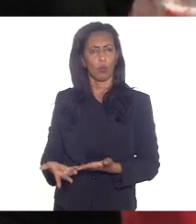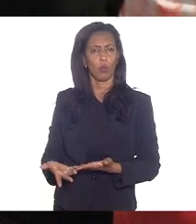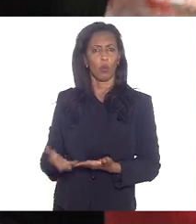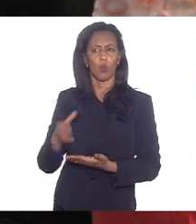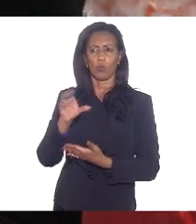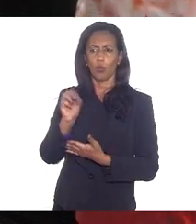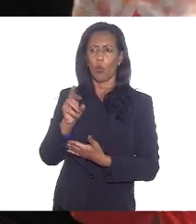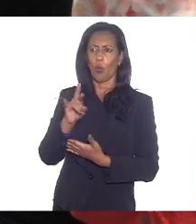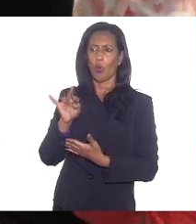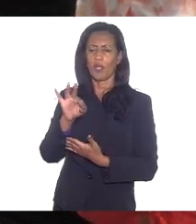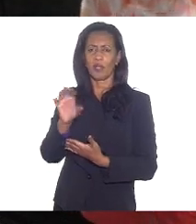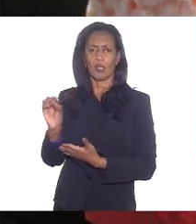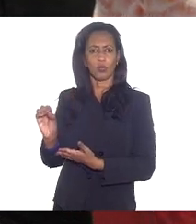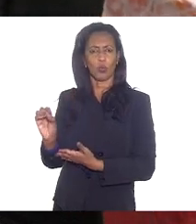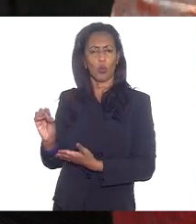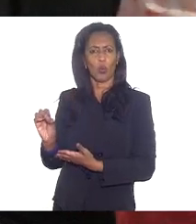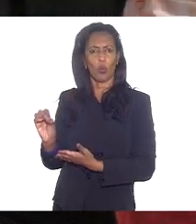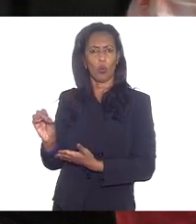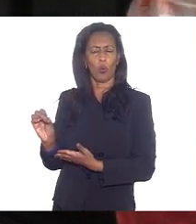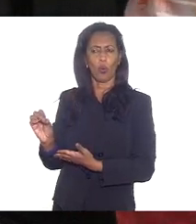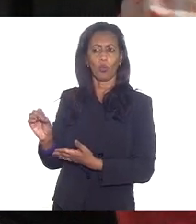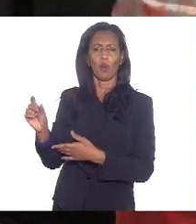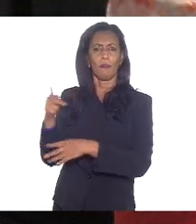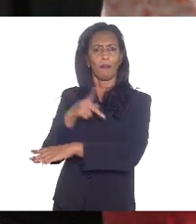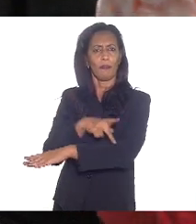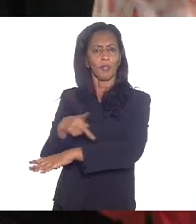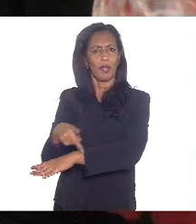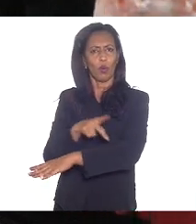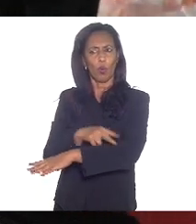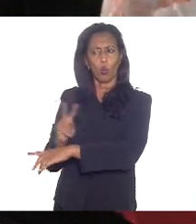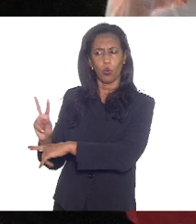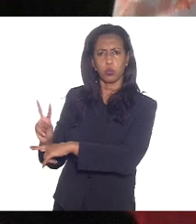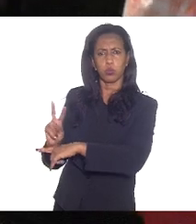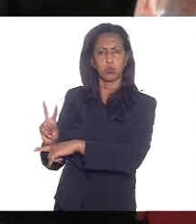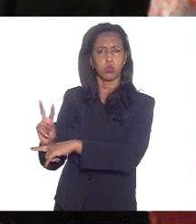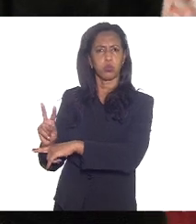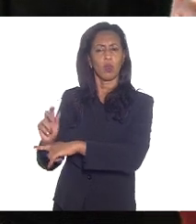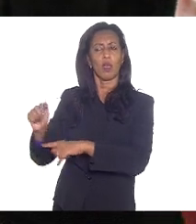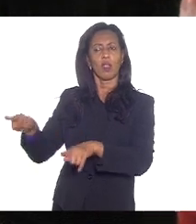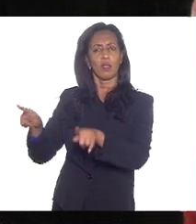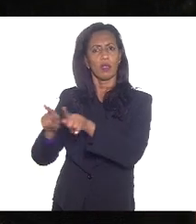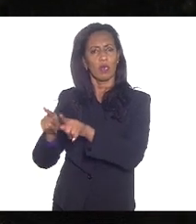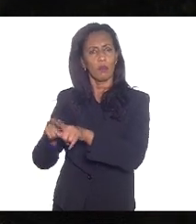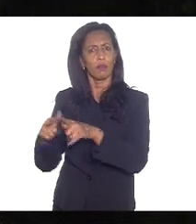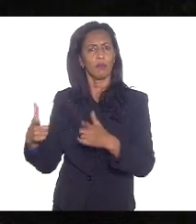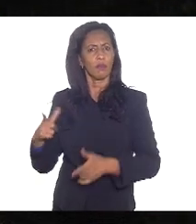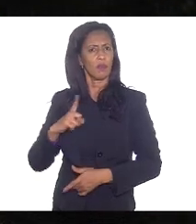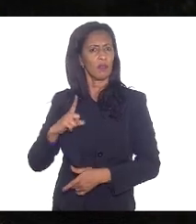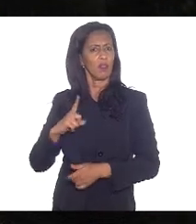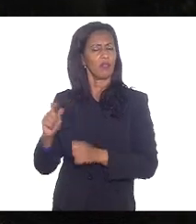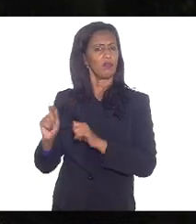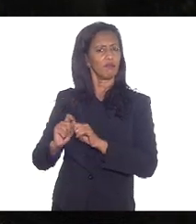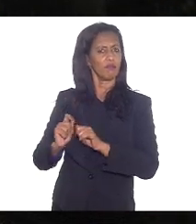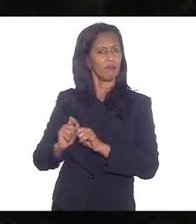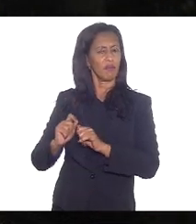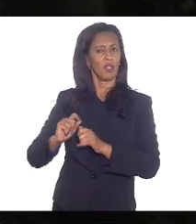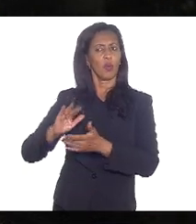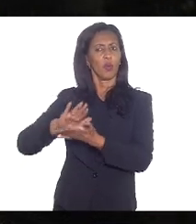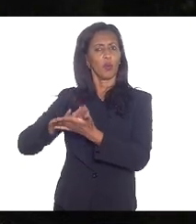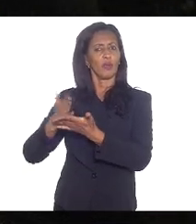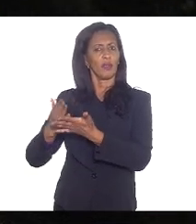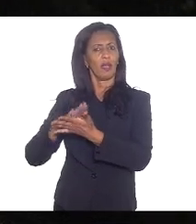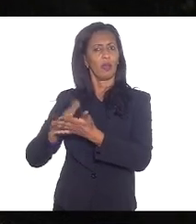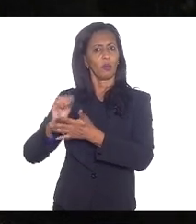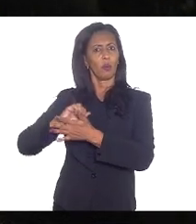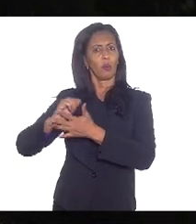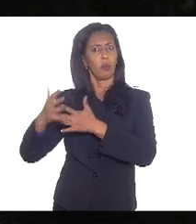orientador educacional, orientador pedagogo, assim como tem feito também os intérpretes de